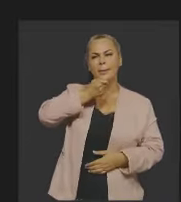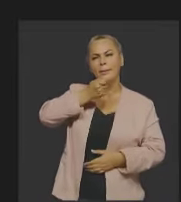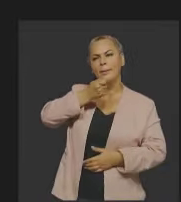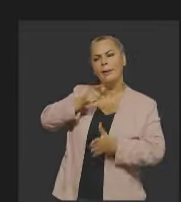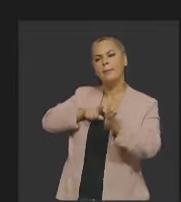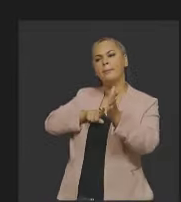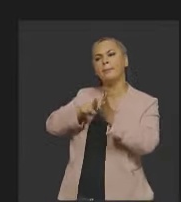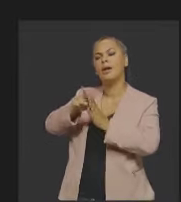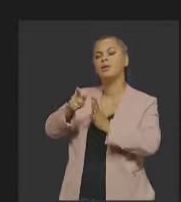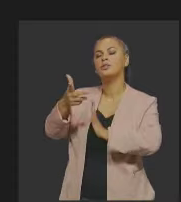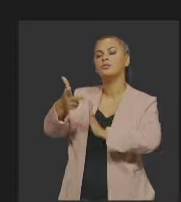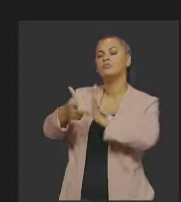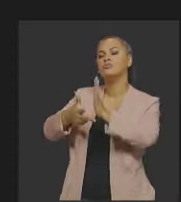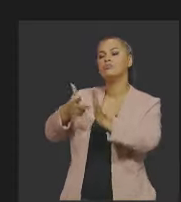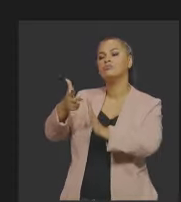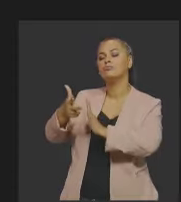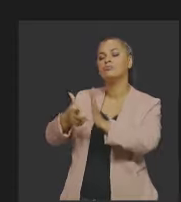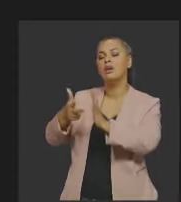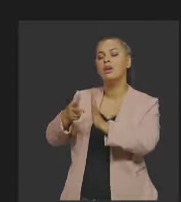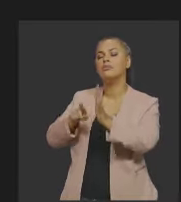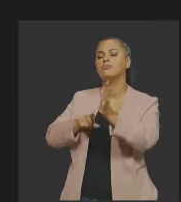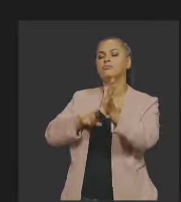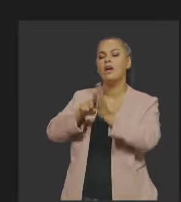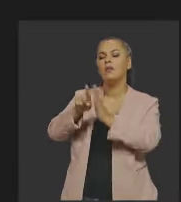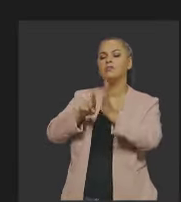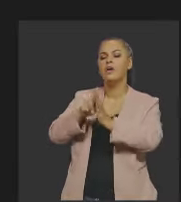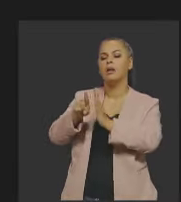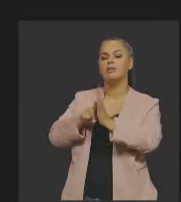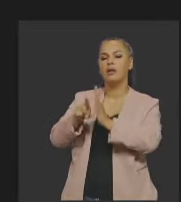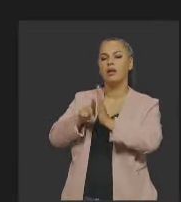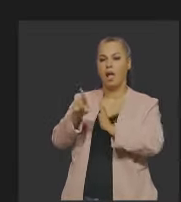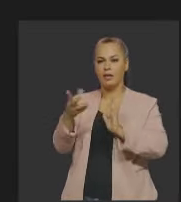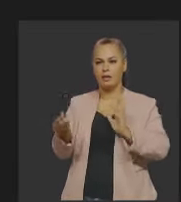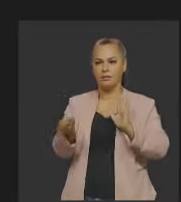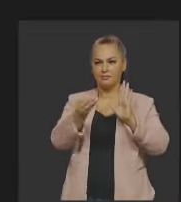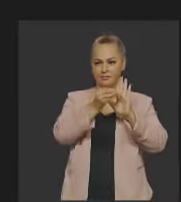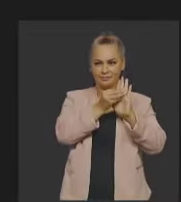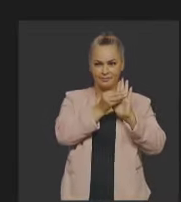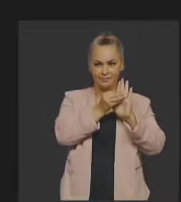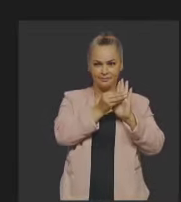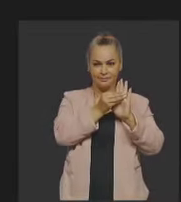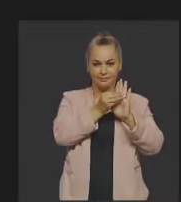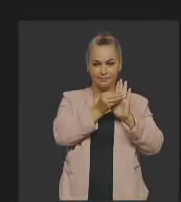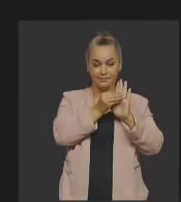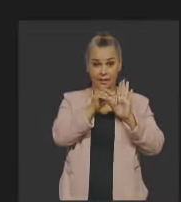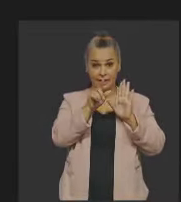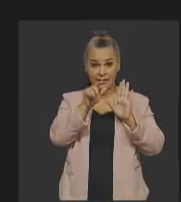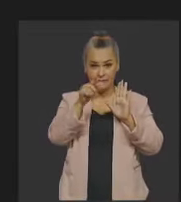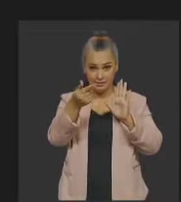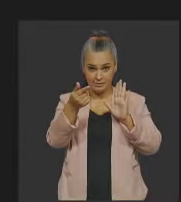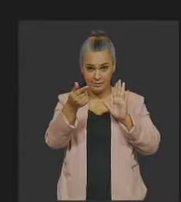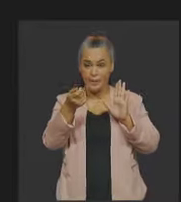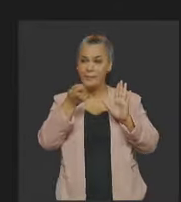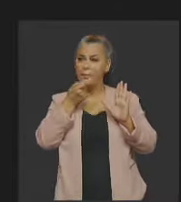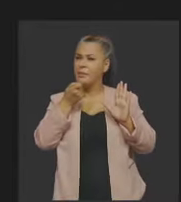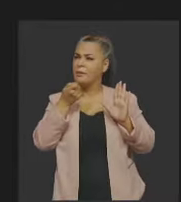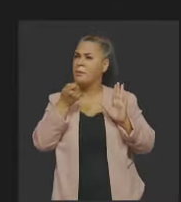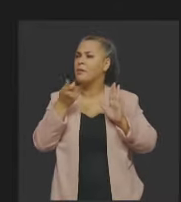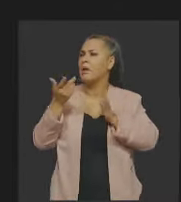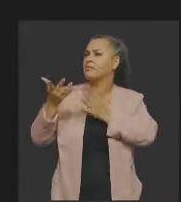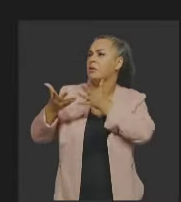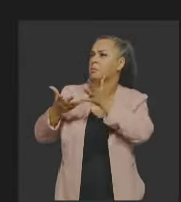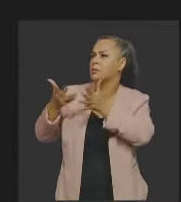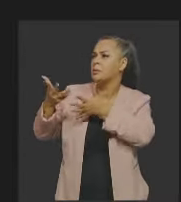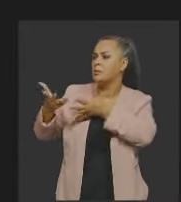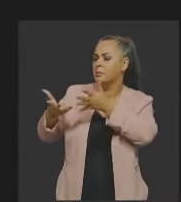qualquer função. E aí você vai fazer uma série de perguntas, tá bom? Depois, quando você faz essa série de perguntas,